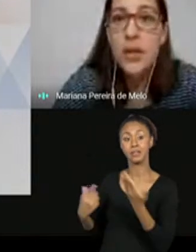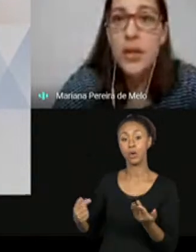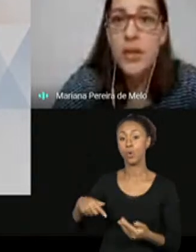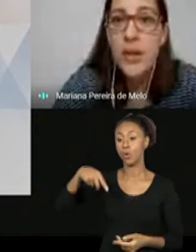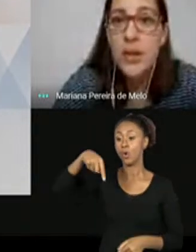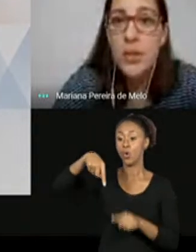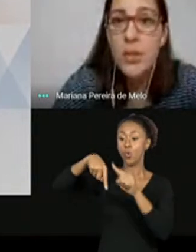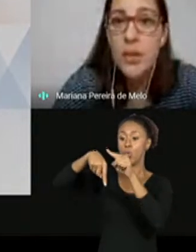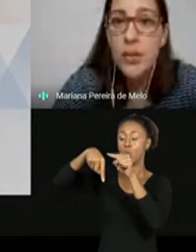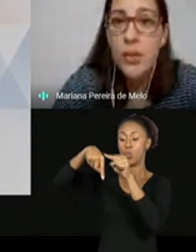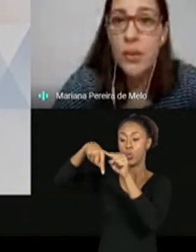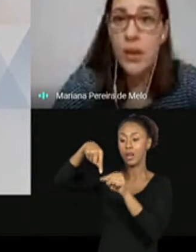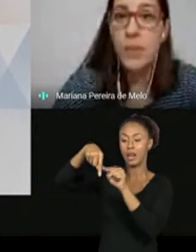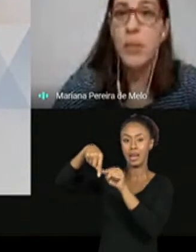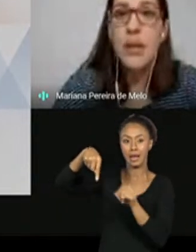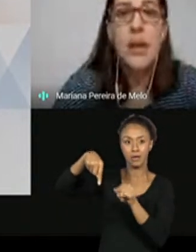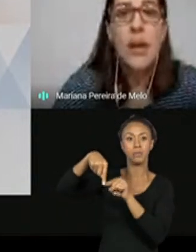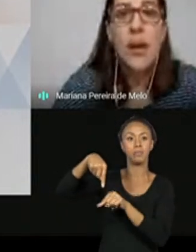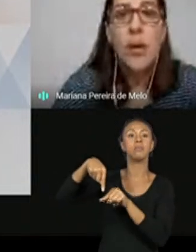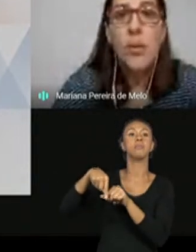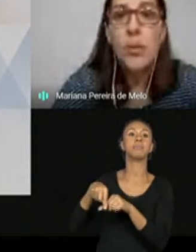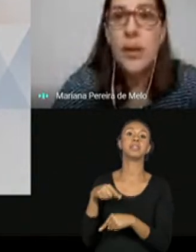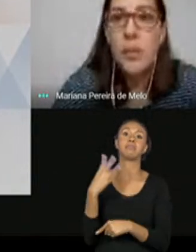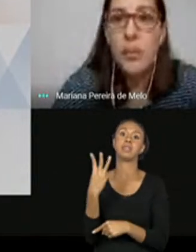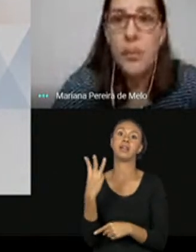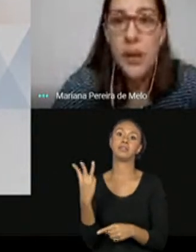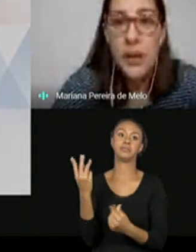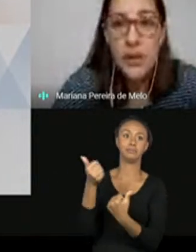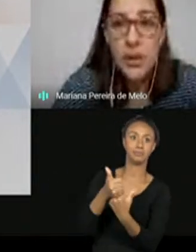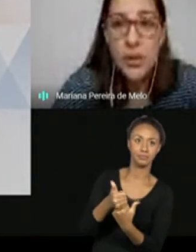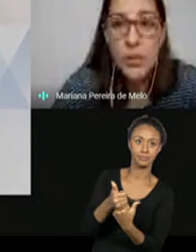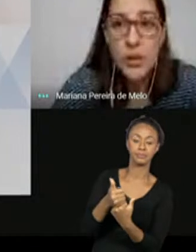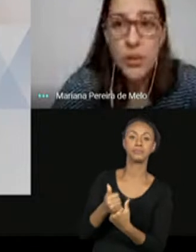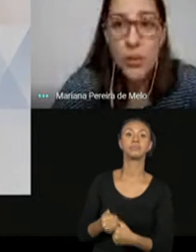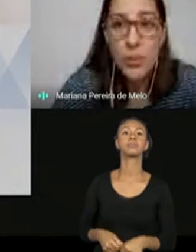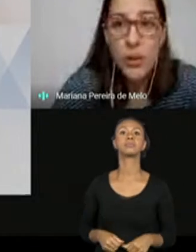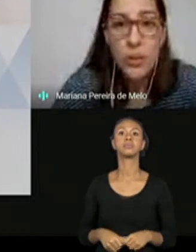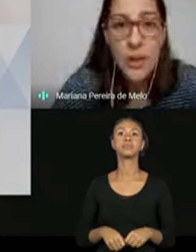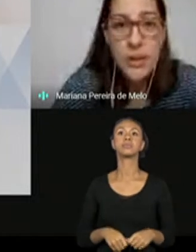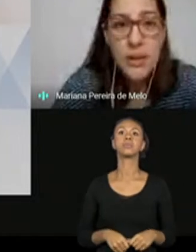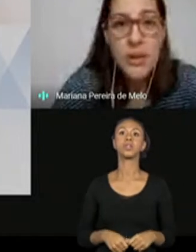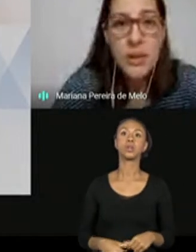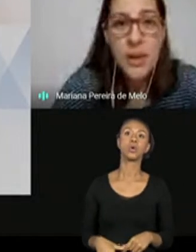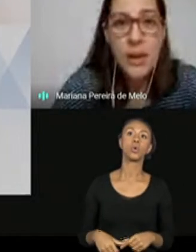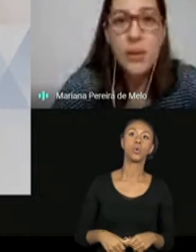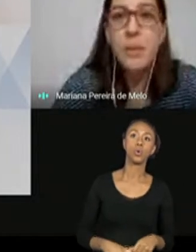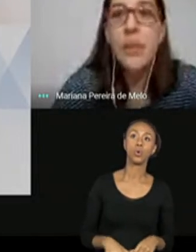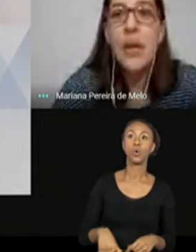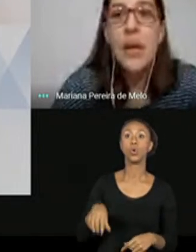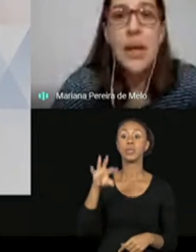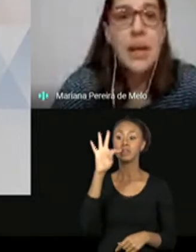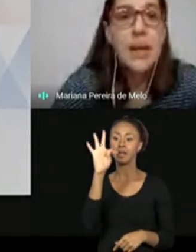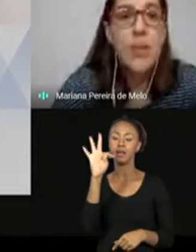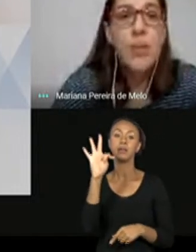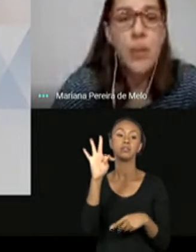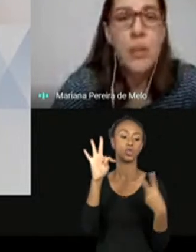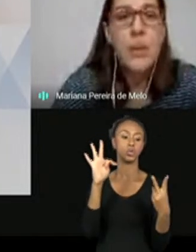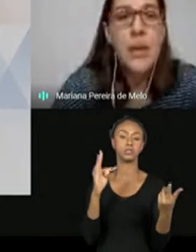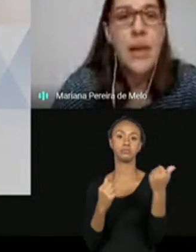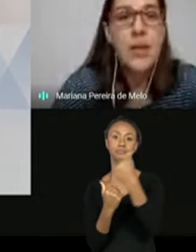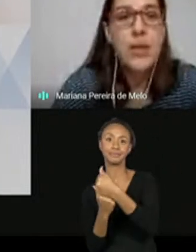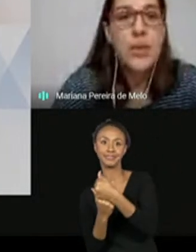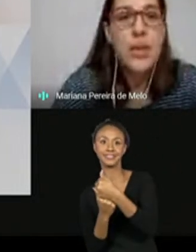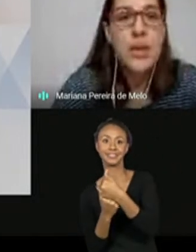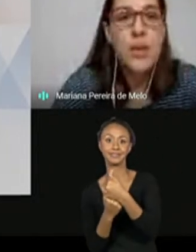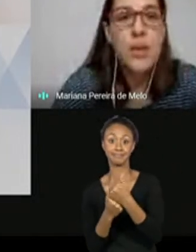é 3, a gente vai substituir o lambda por 3, o T a gente substitui por 2, certo?